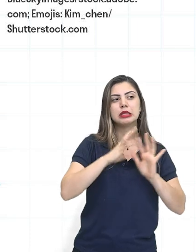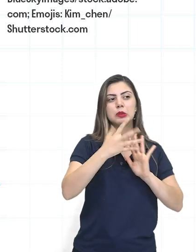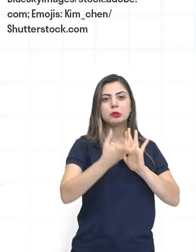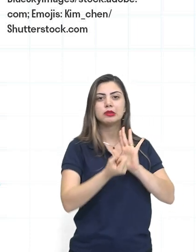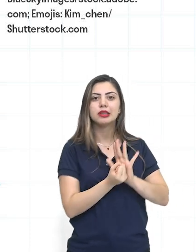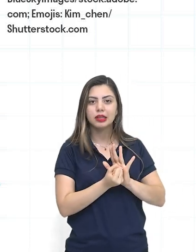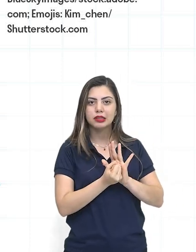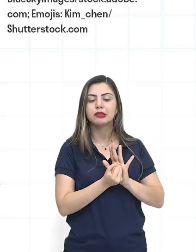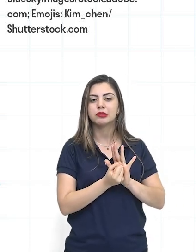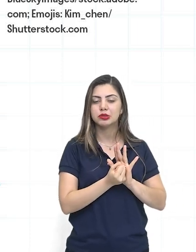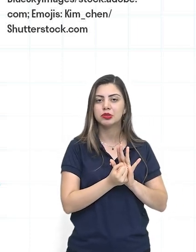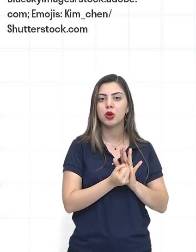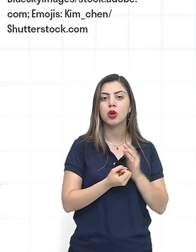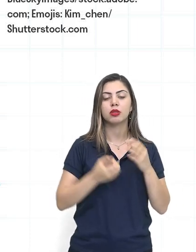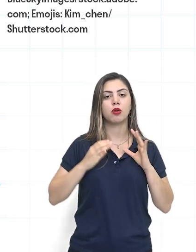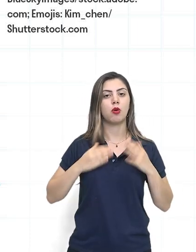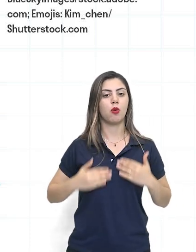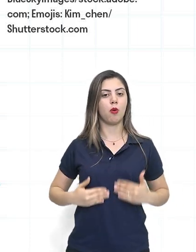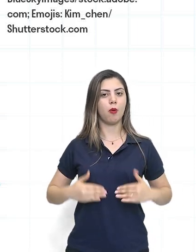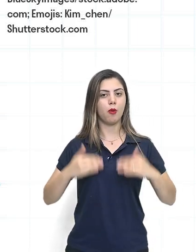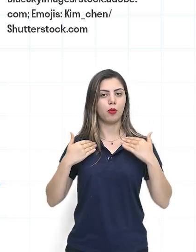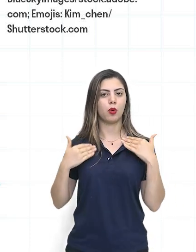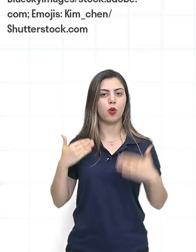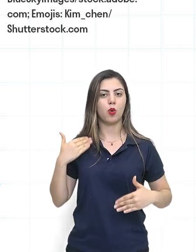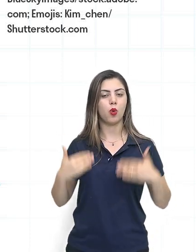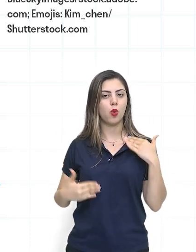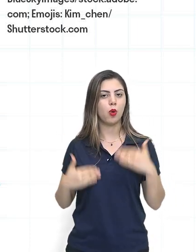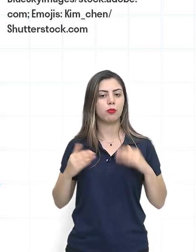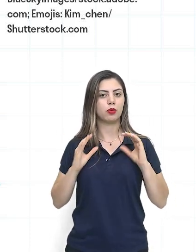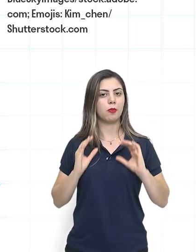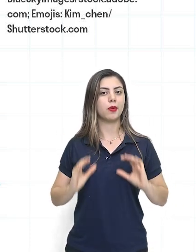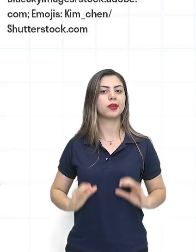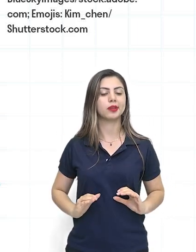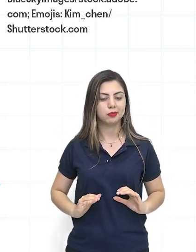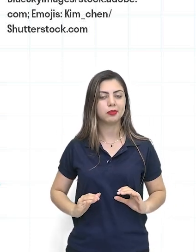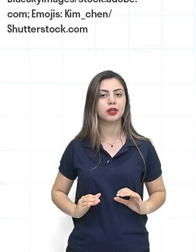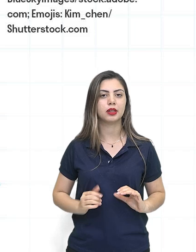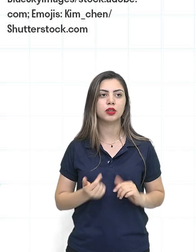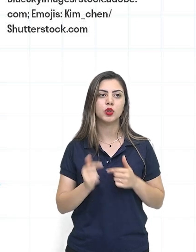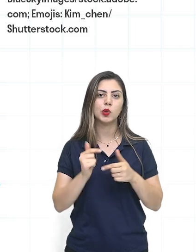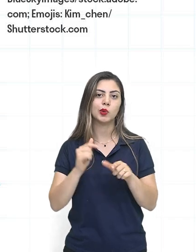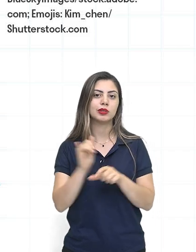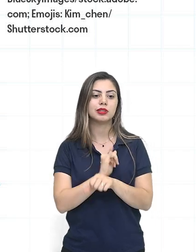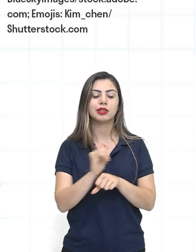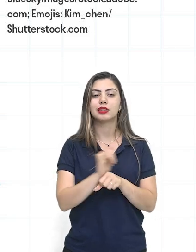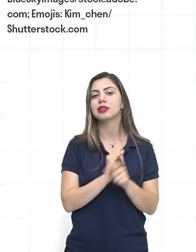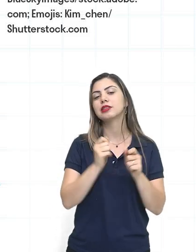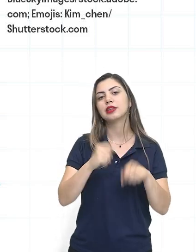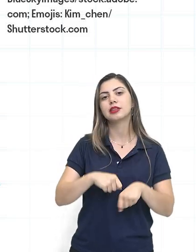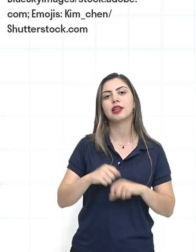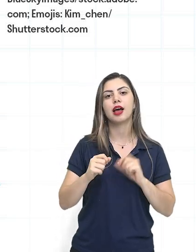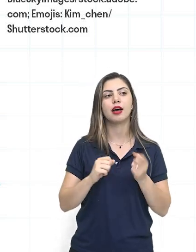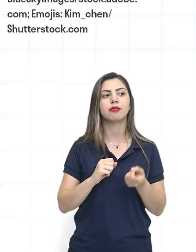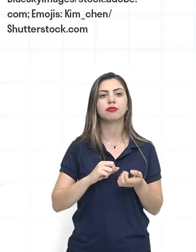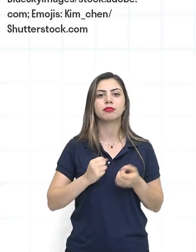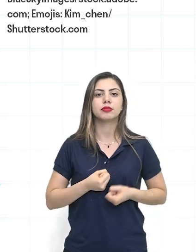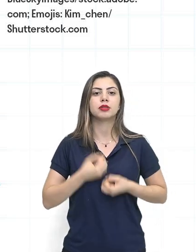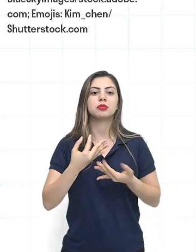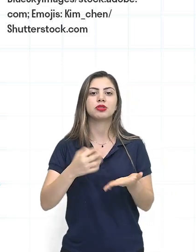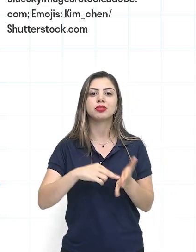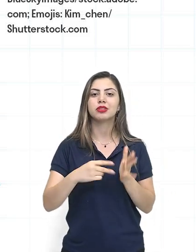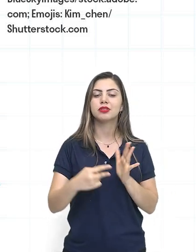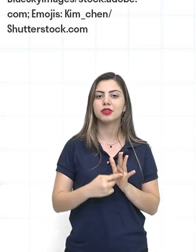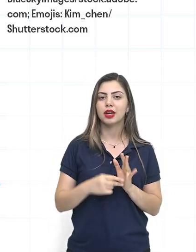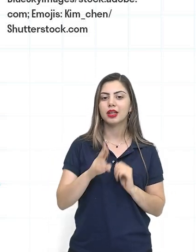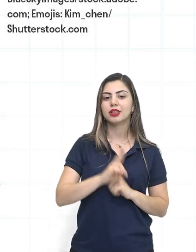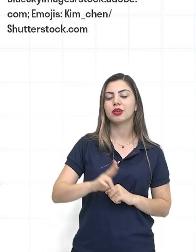expressões faciais, postura corporal e outros meios para transmitir mensagens, é amplamente utilizado